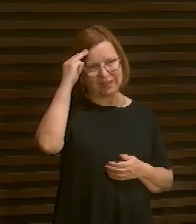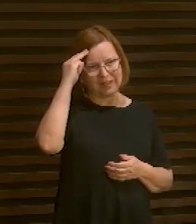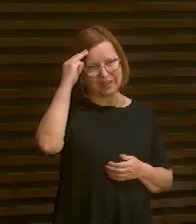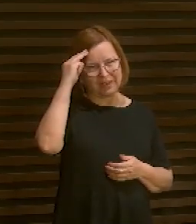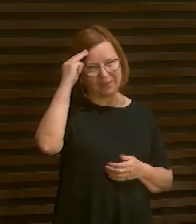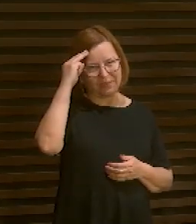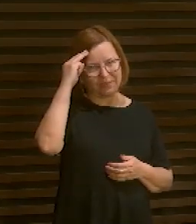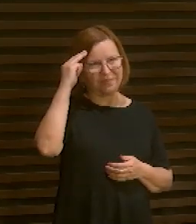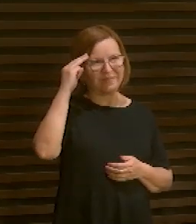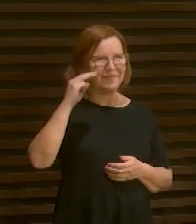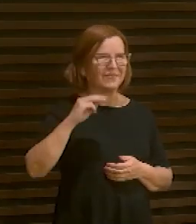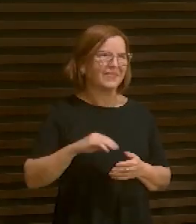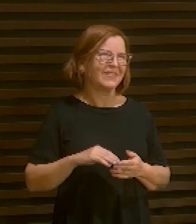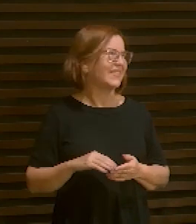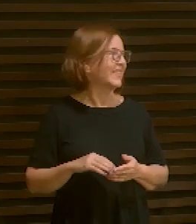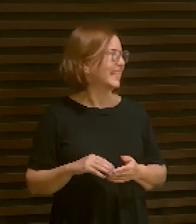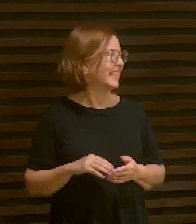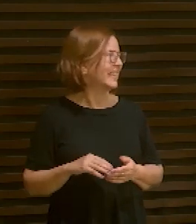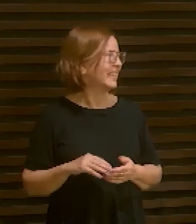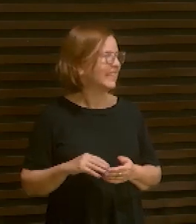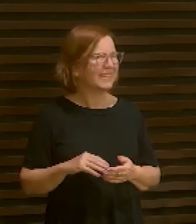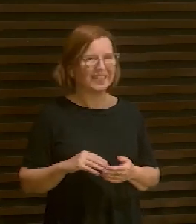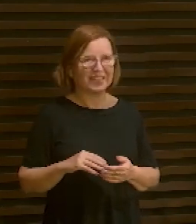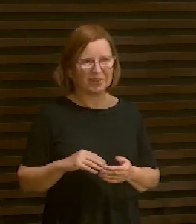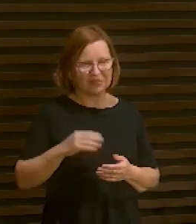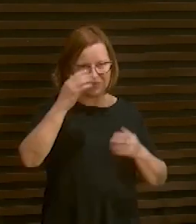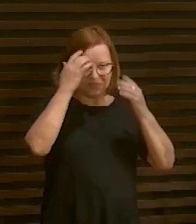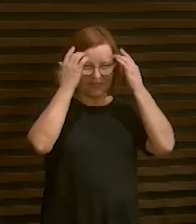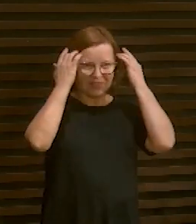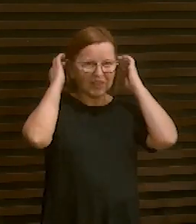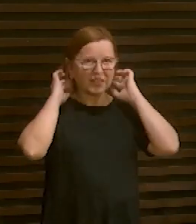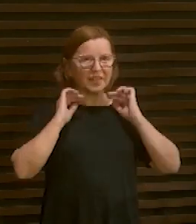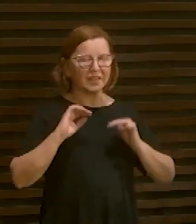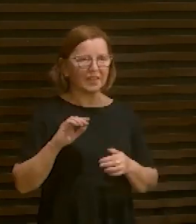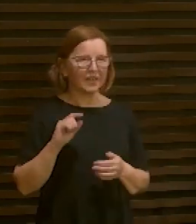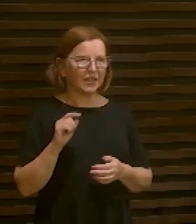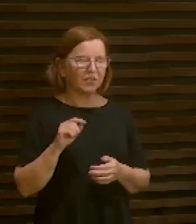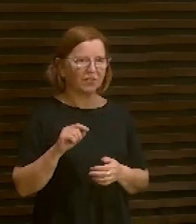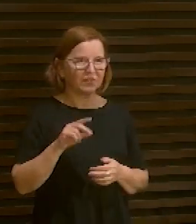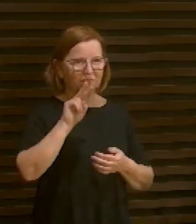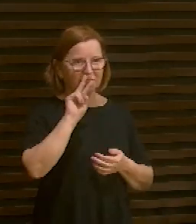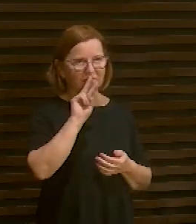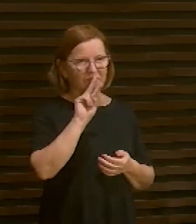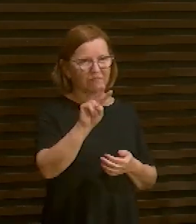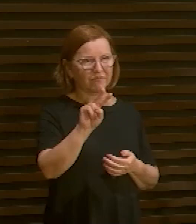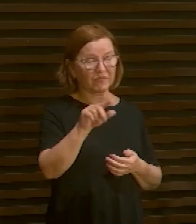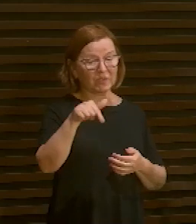os 18 buracos que ele jogava do golfe, e você olhar os